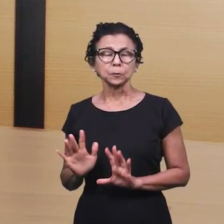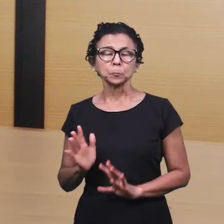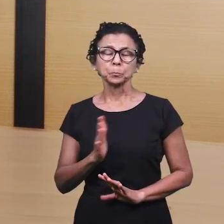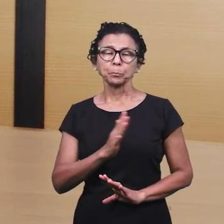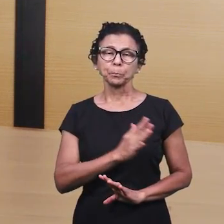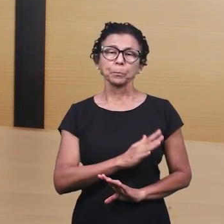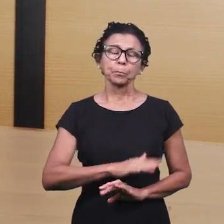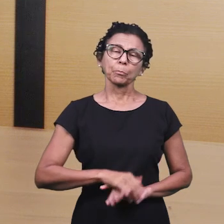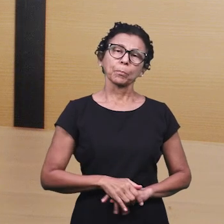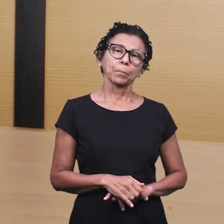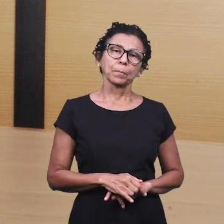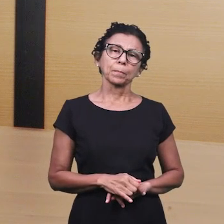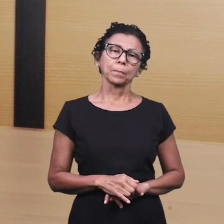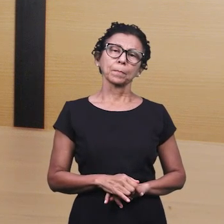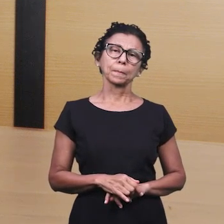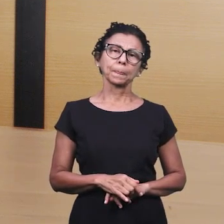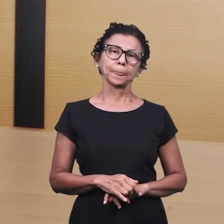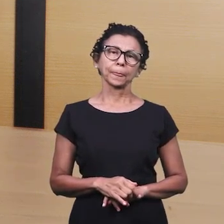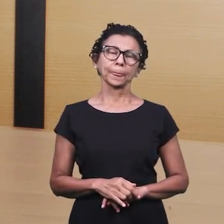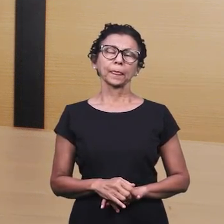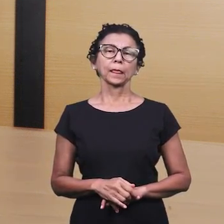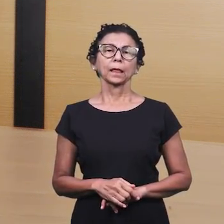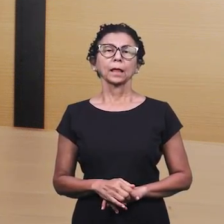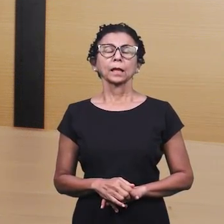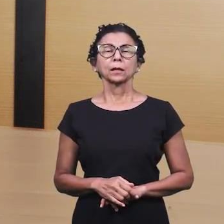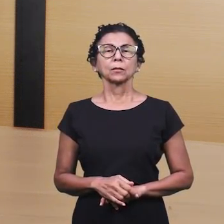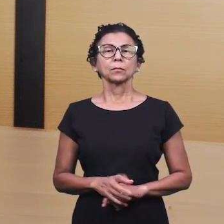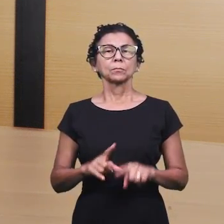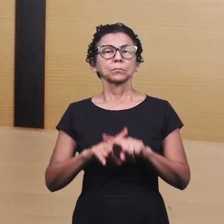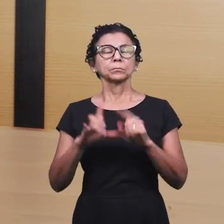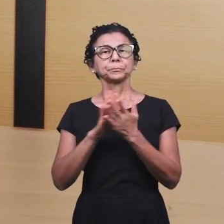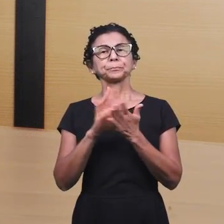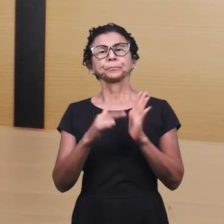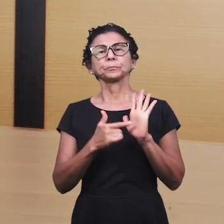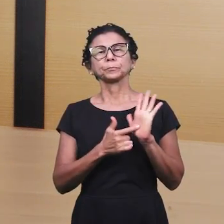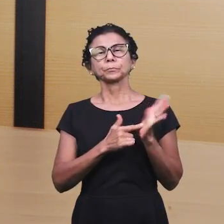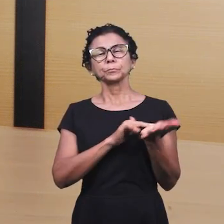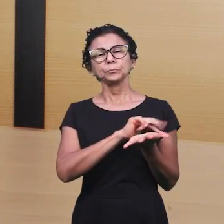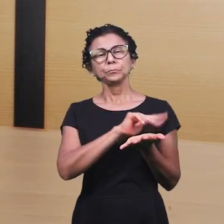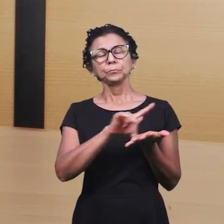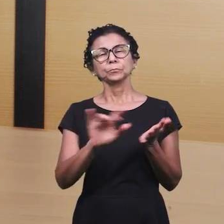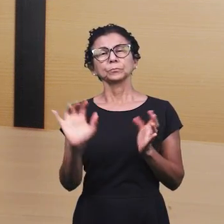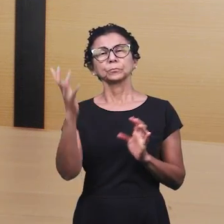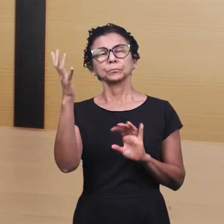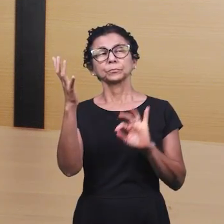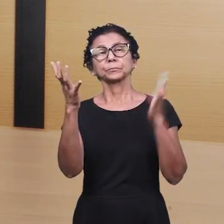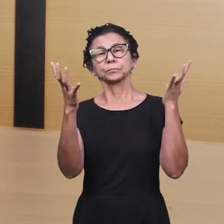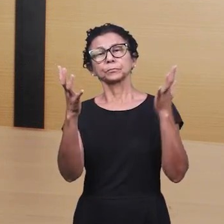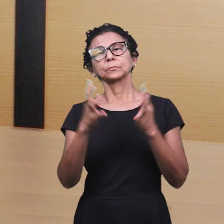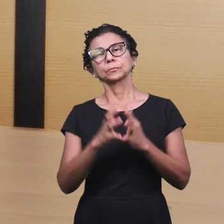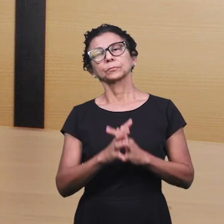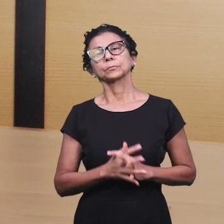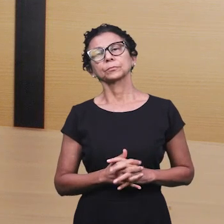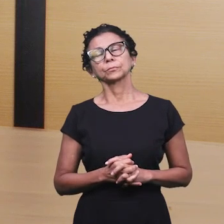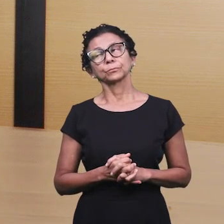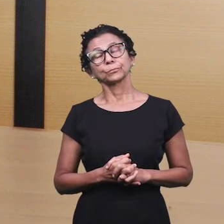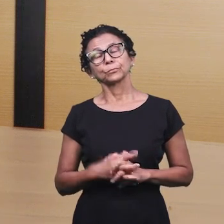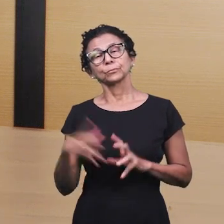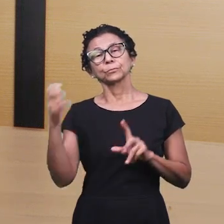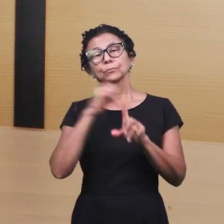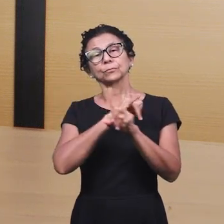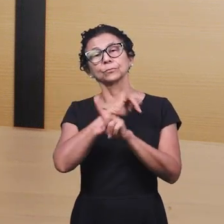Jesus traça um cenário e ele lista ali uma série de ocorrências que identificam